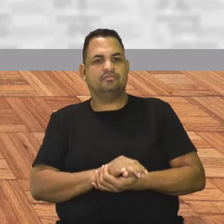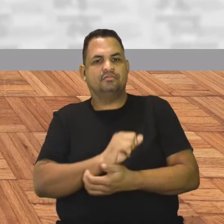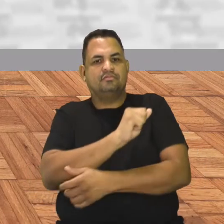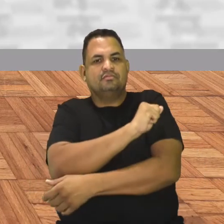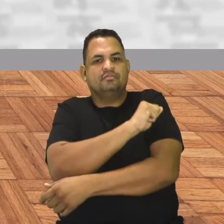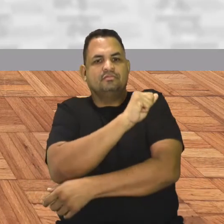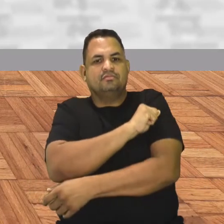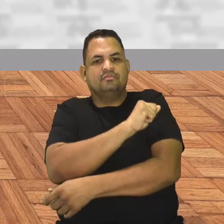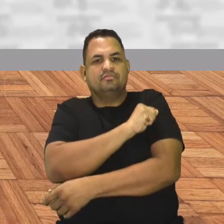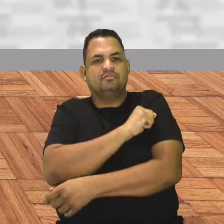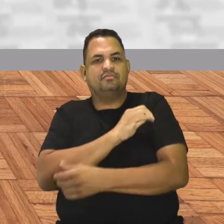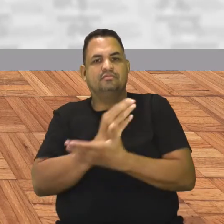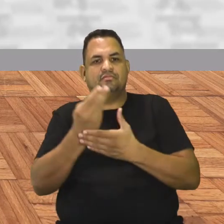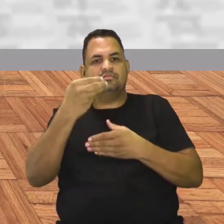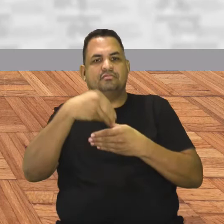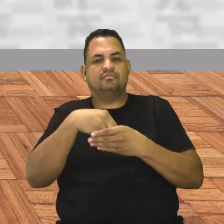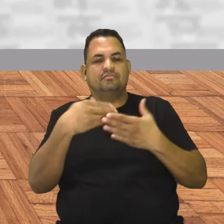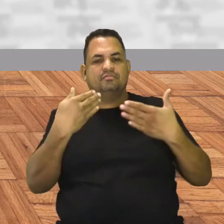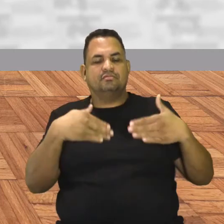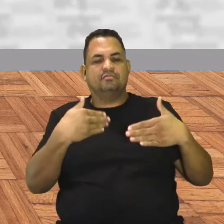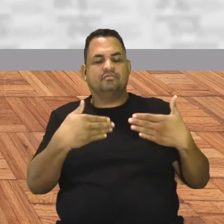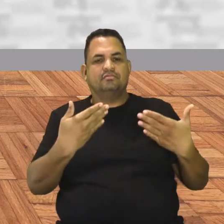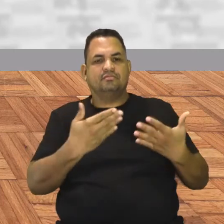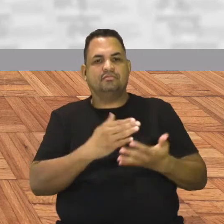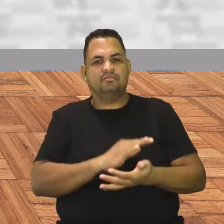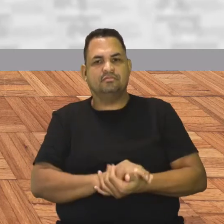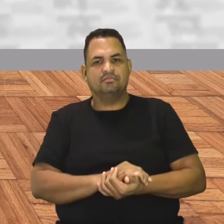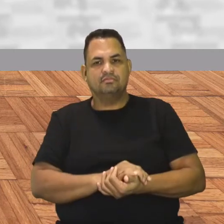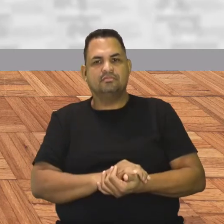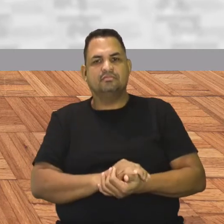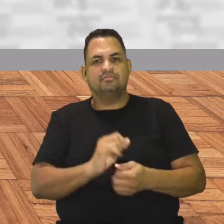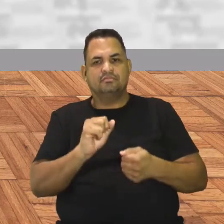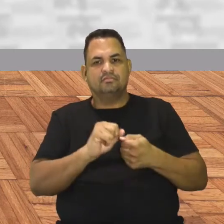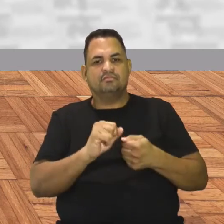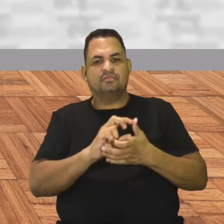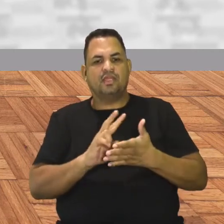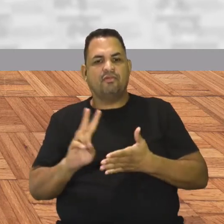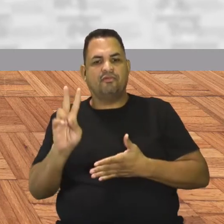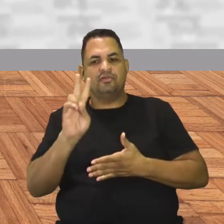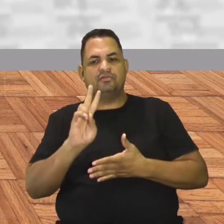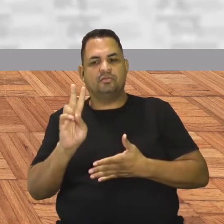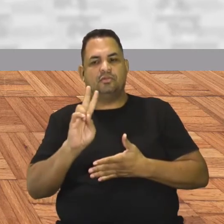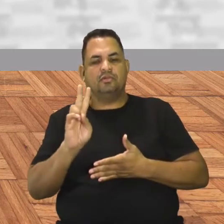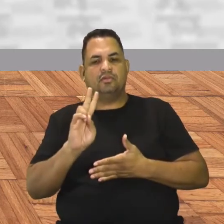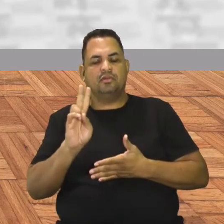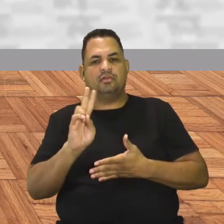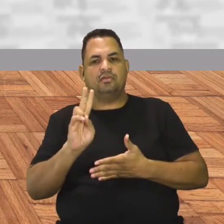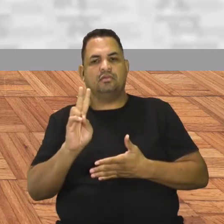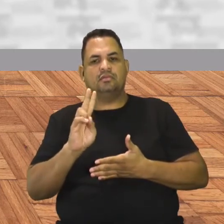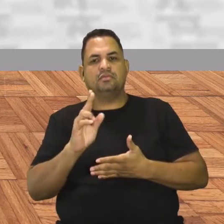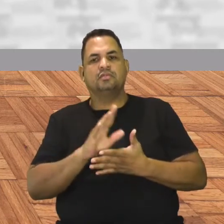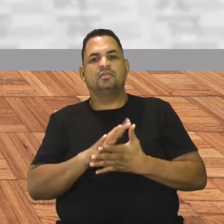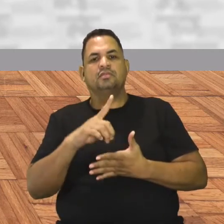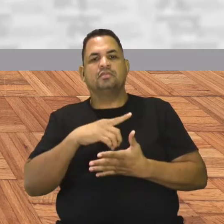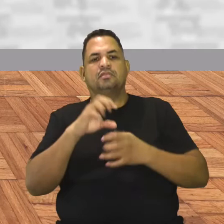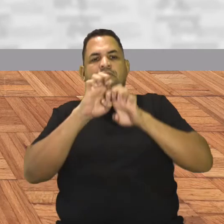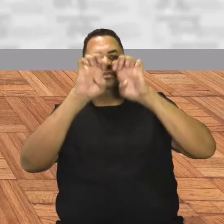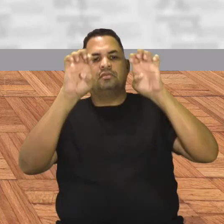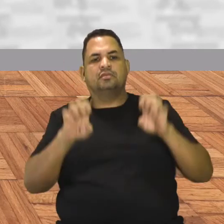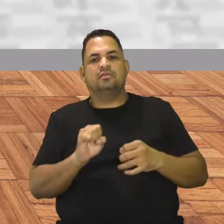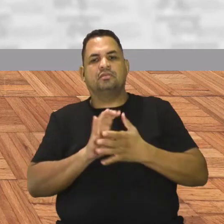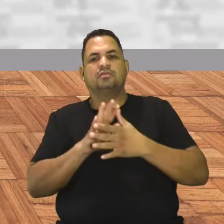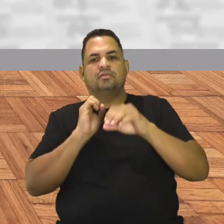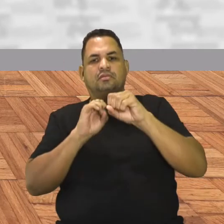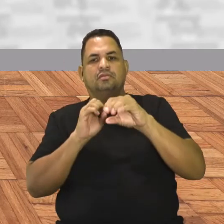alunos dentro de uma prova fazendo o vestibular da China. Então, muitos têm uma estrutura educacional,